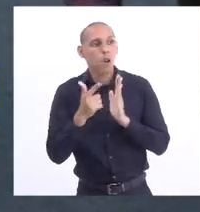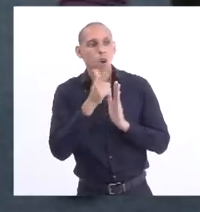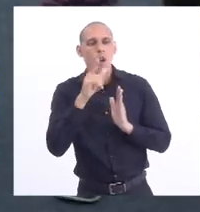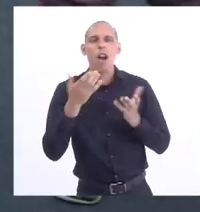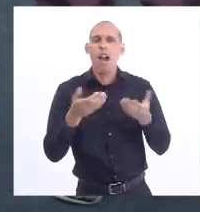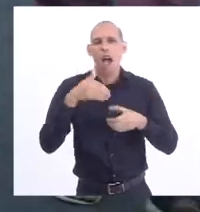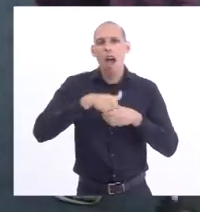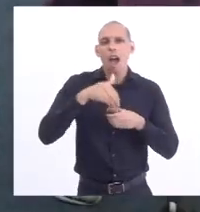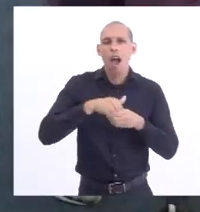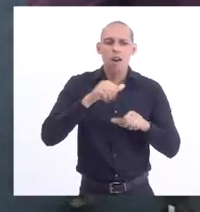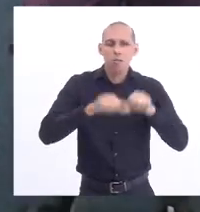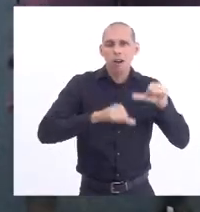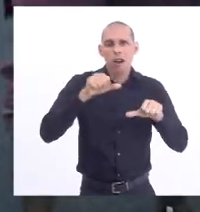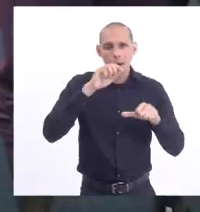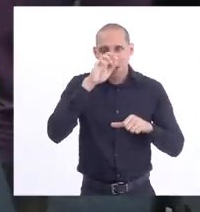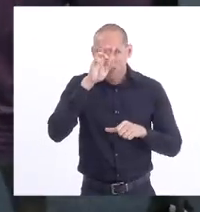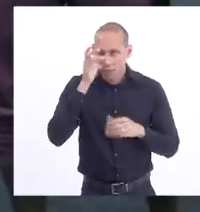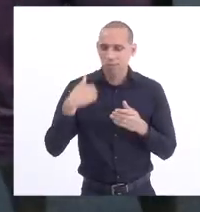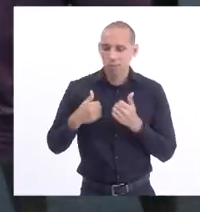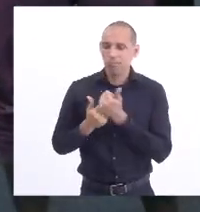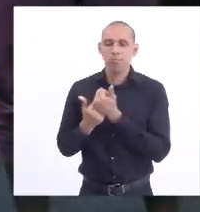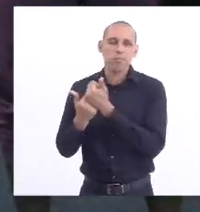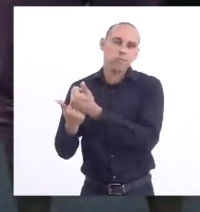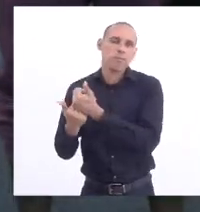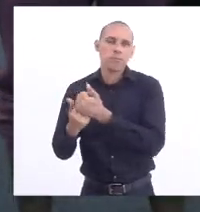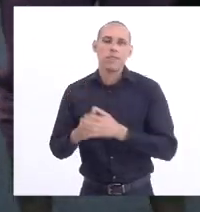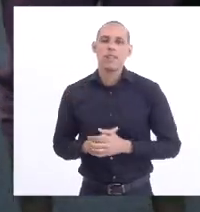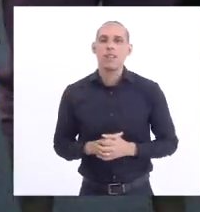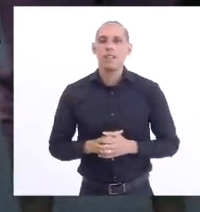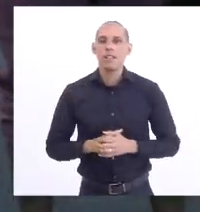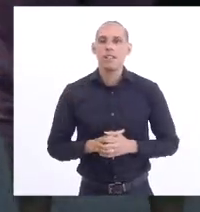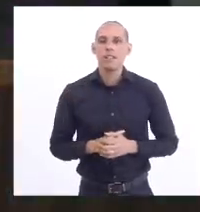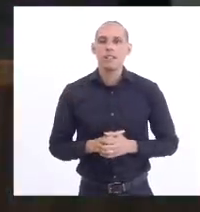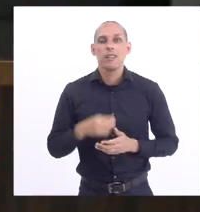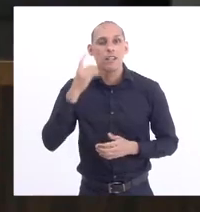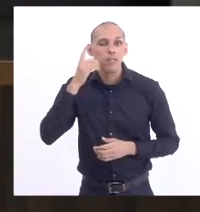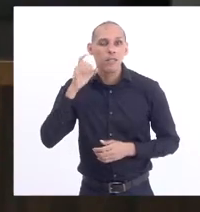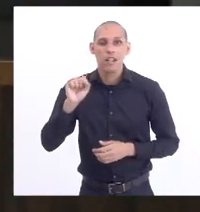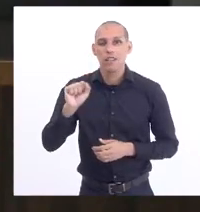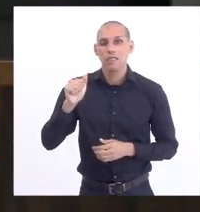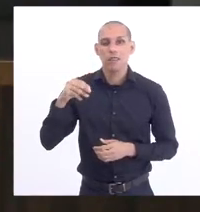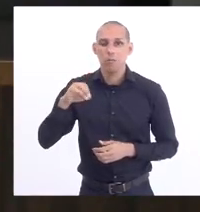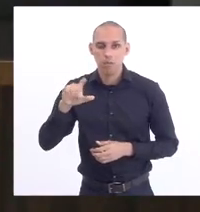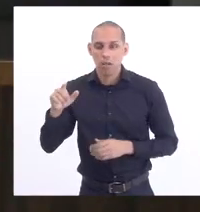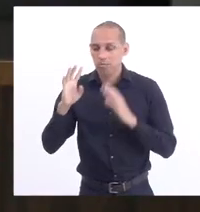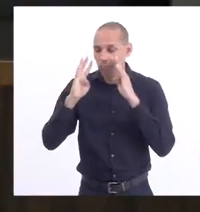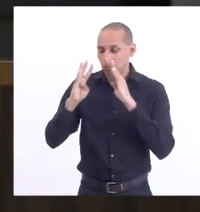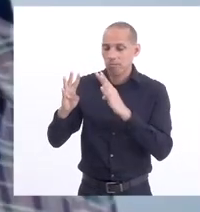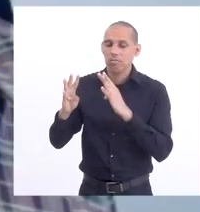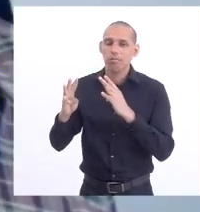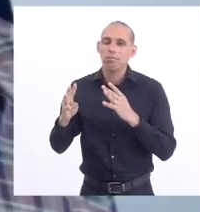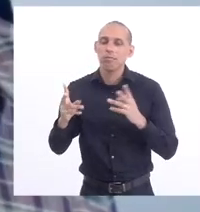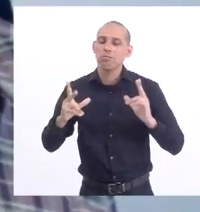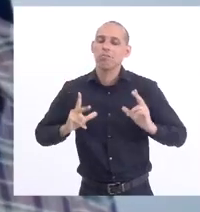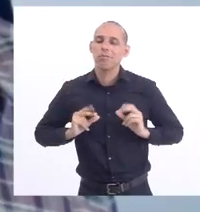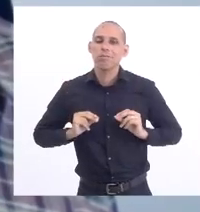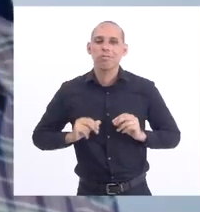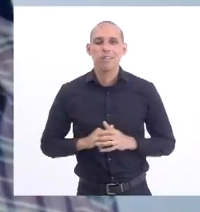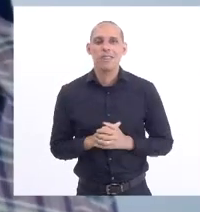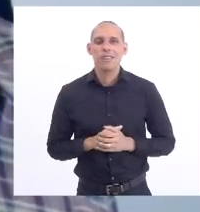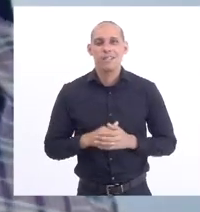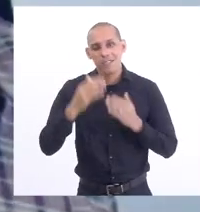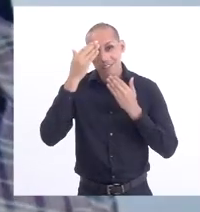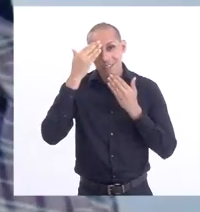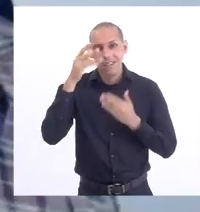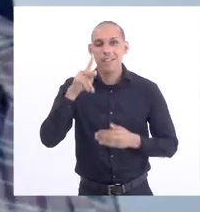só registrar meu apoio a esse encaminhamento de Vossa Excelência. Deputado Samuel merece toda a nossa atenção e carinho. Muito